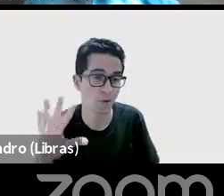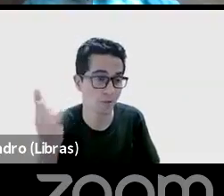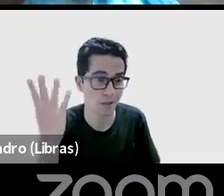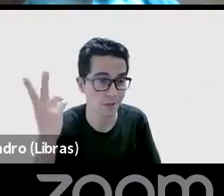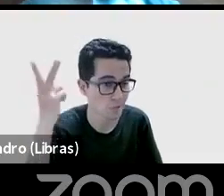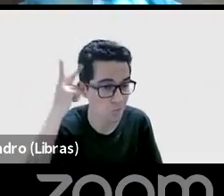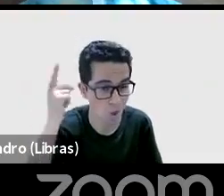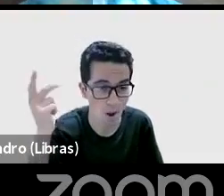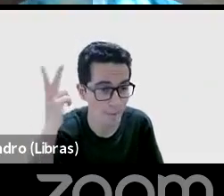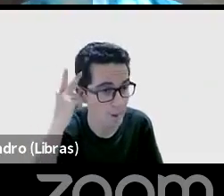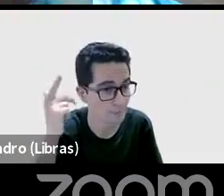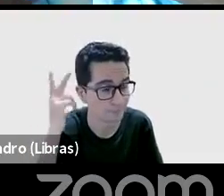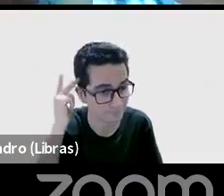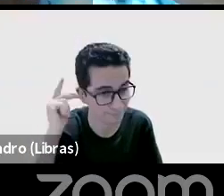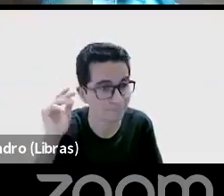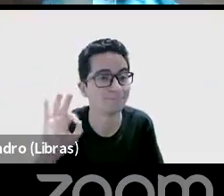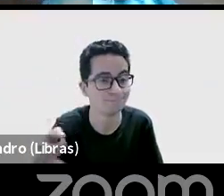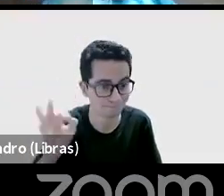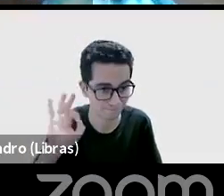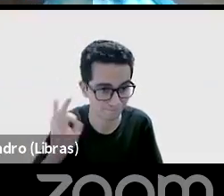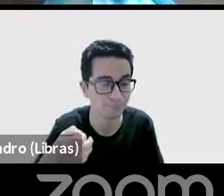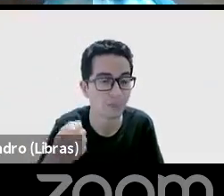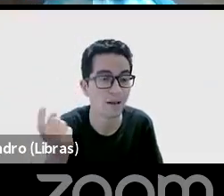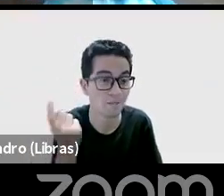né? Mas